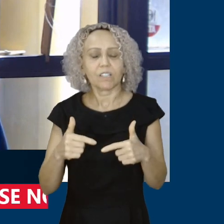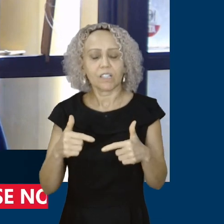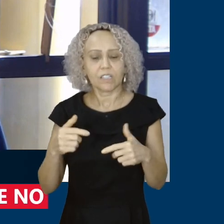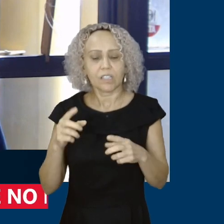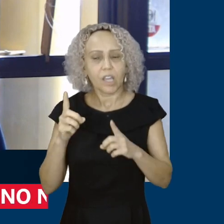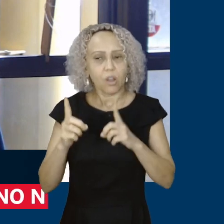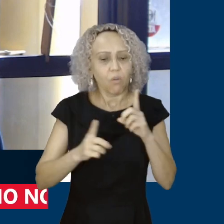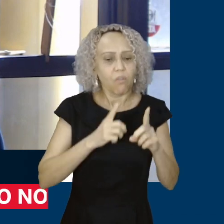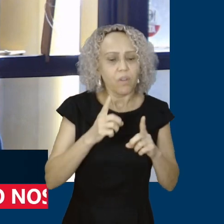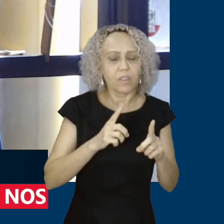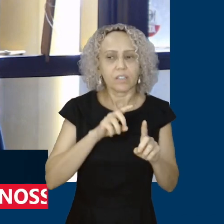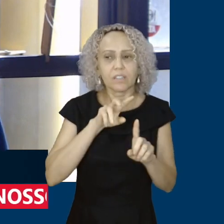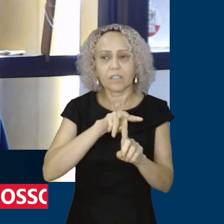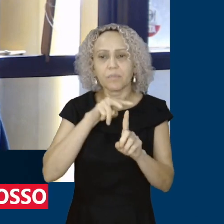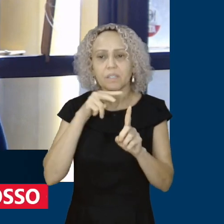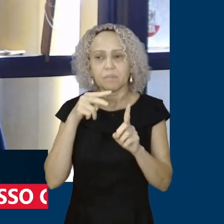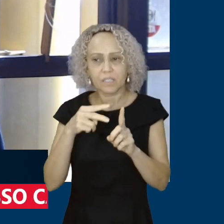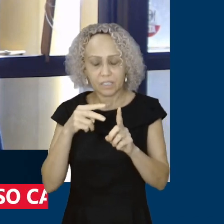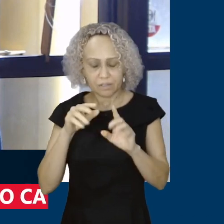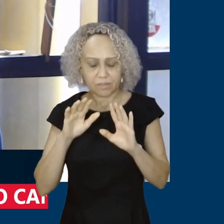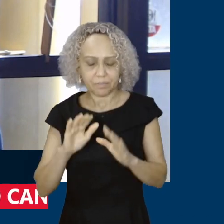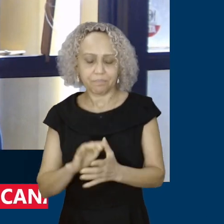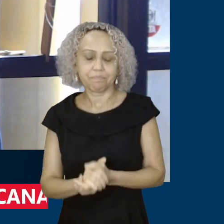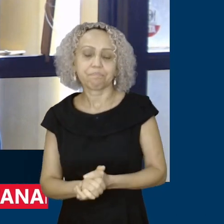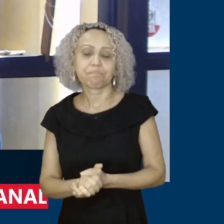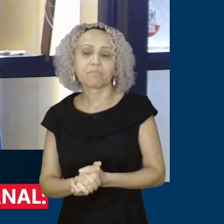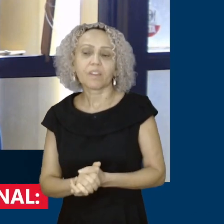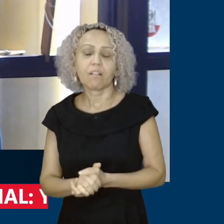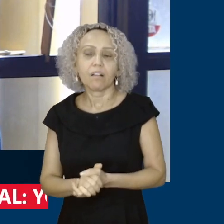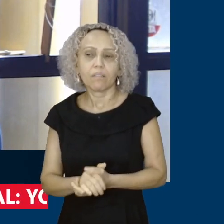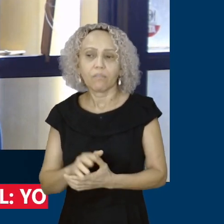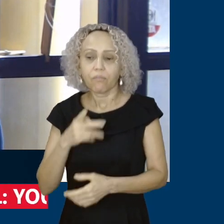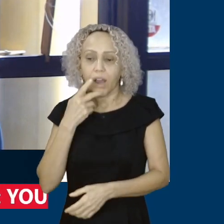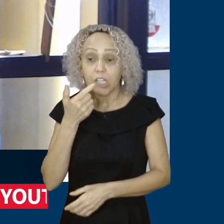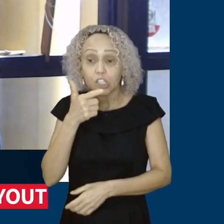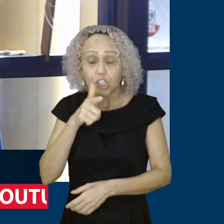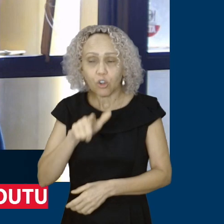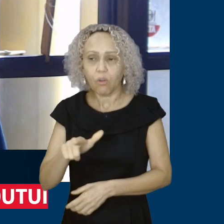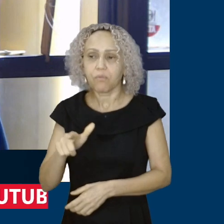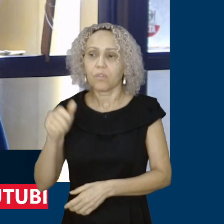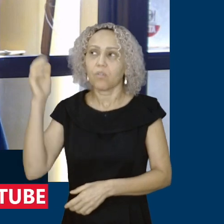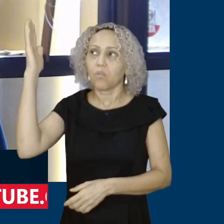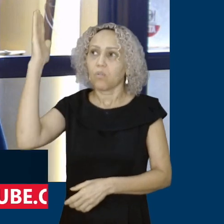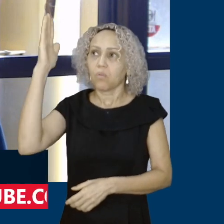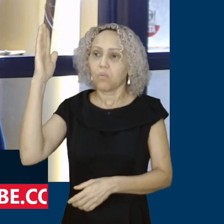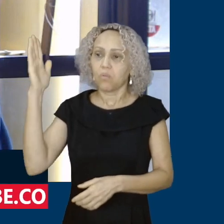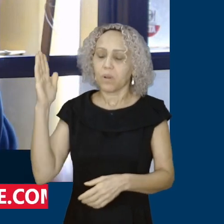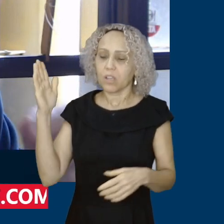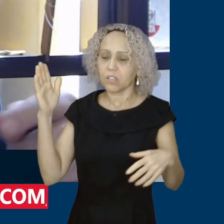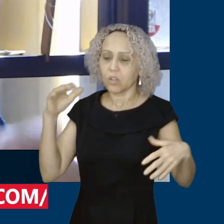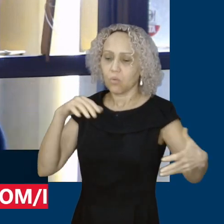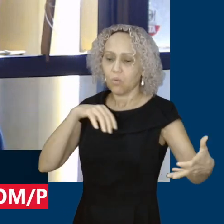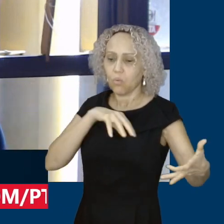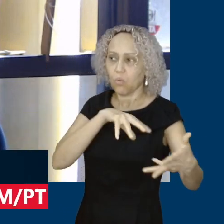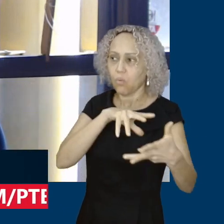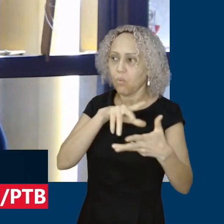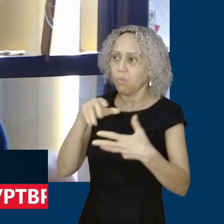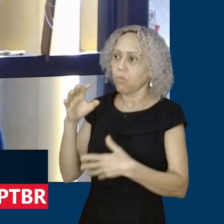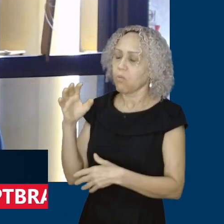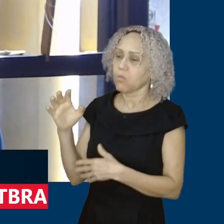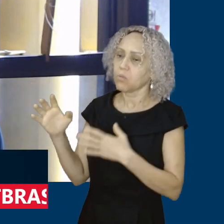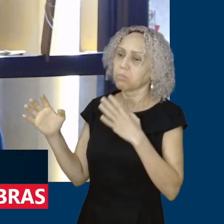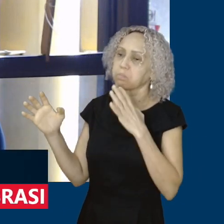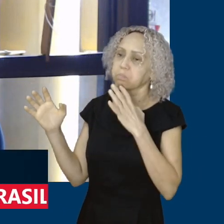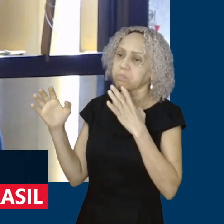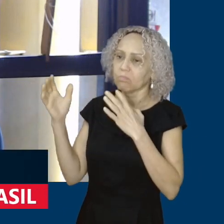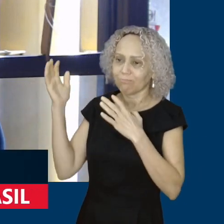nessa perspectiva. Mas eu volto a dizer, o Brasil, entendeu, ganha notoriedade no âmbito internacional pela lição de casa que